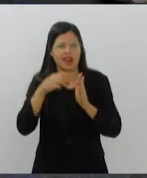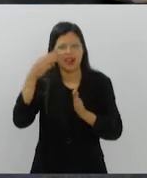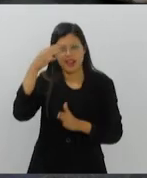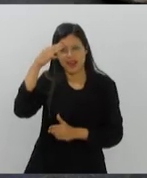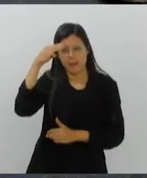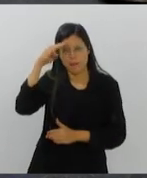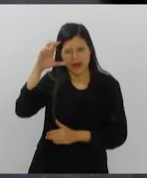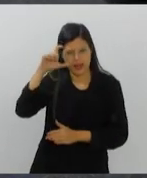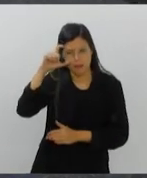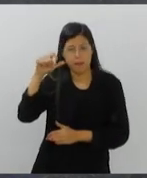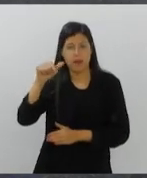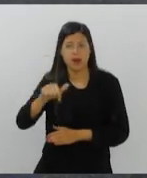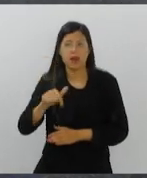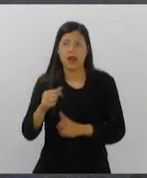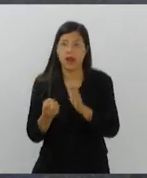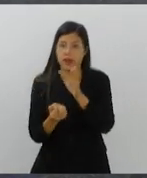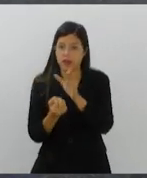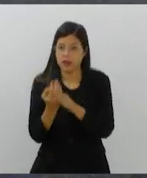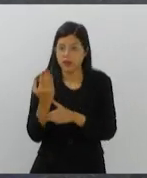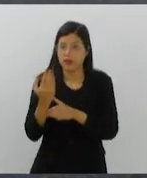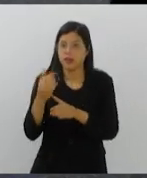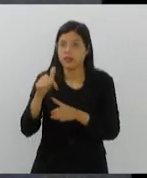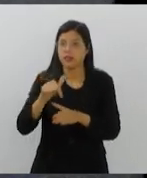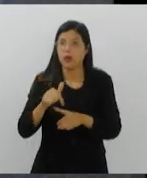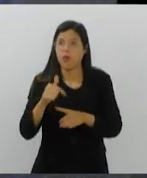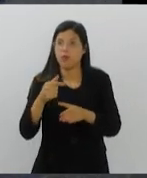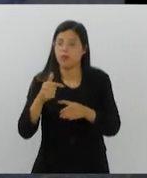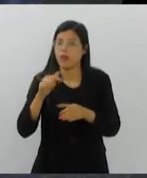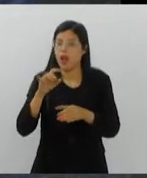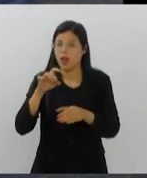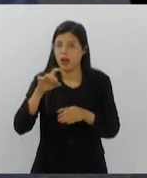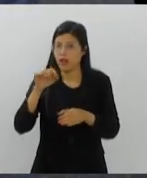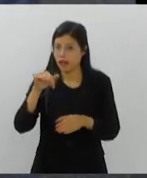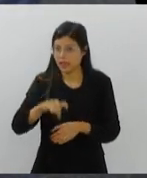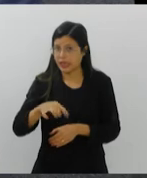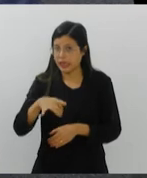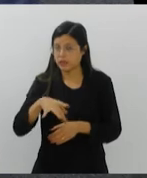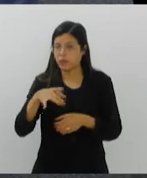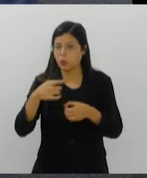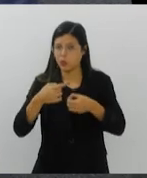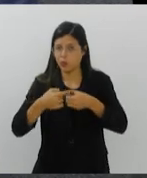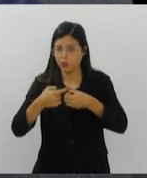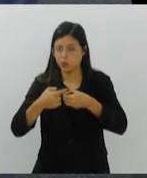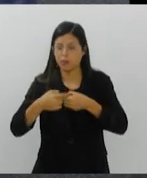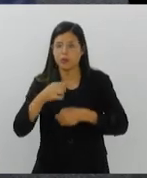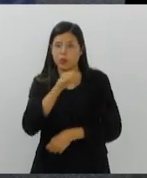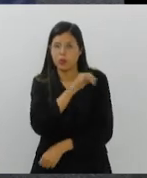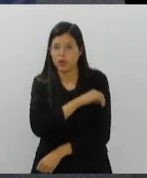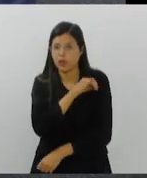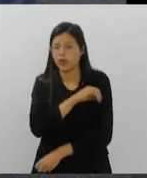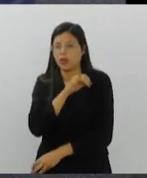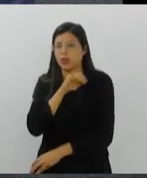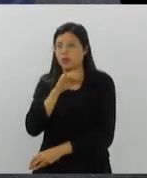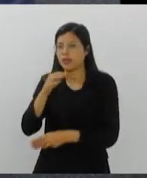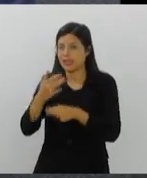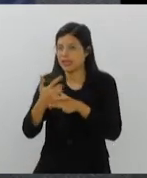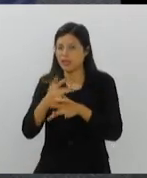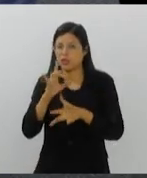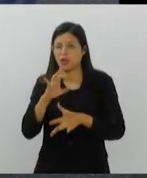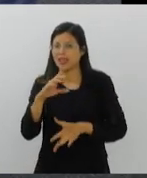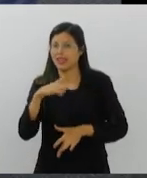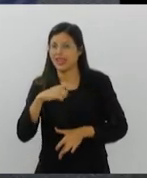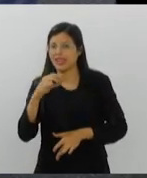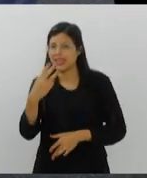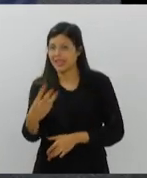de Janeiro, que tem apenas 3 unidades da DEAM na cidade, na certeza de que